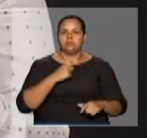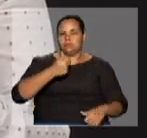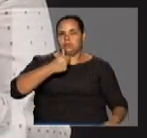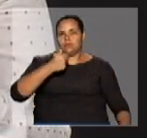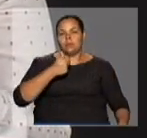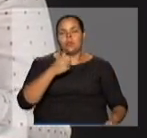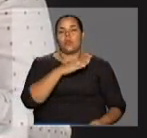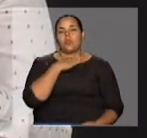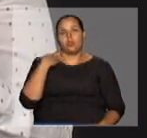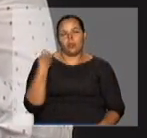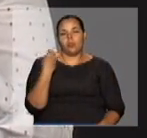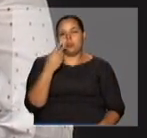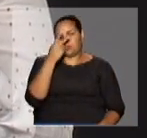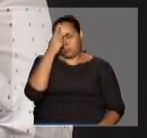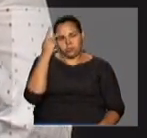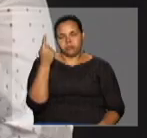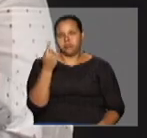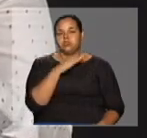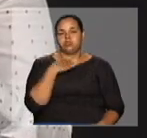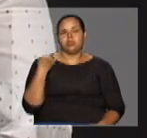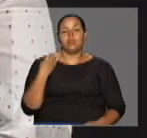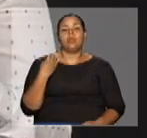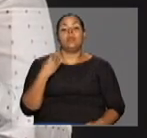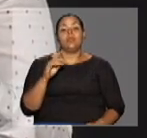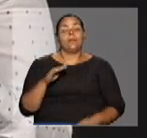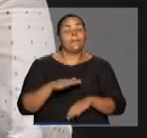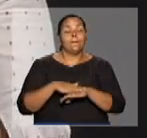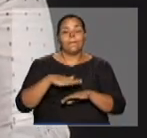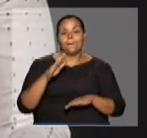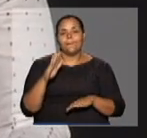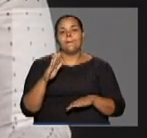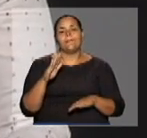uma primeira morte. Em que casos